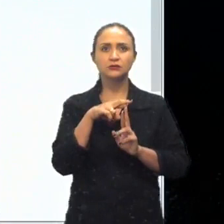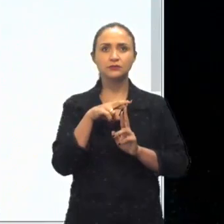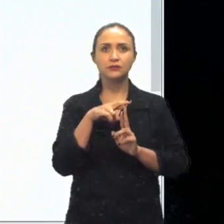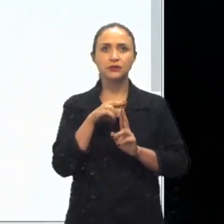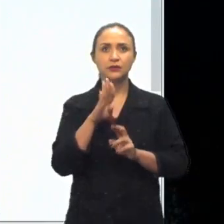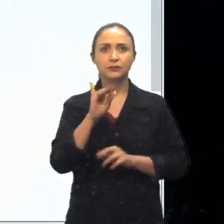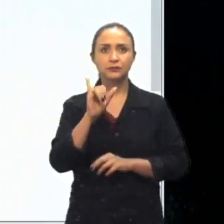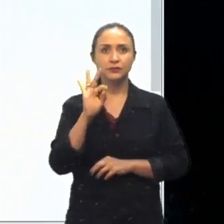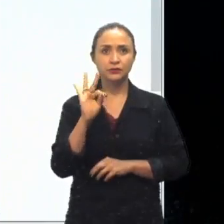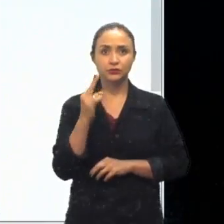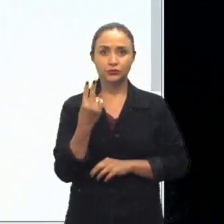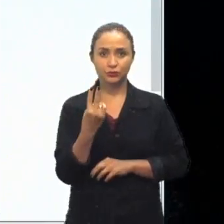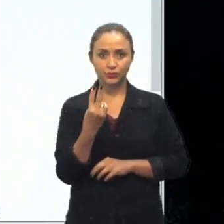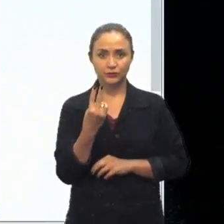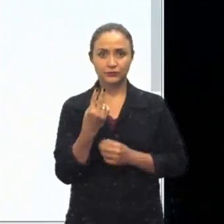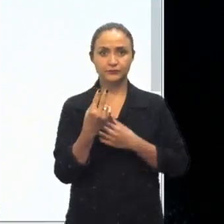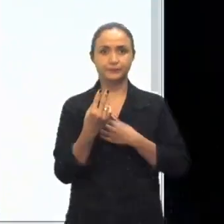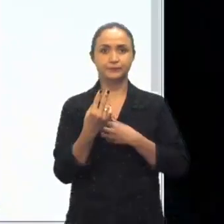ao bit 2.